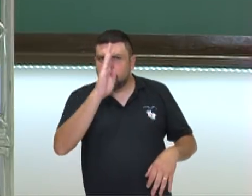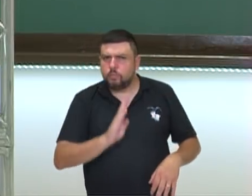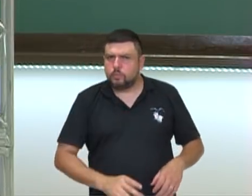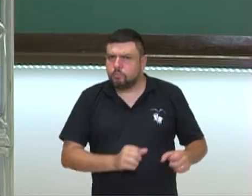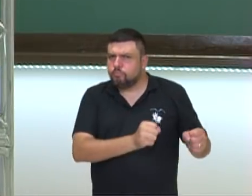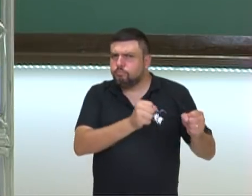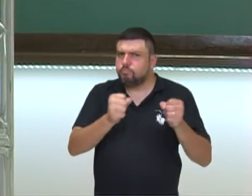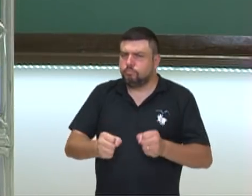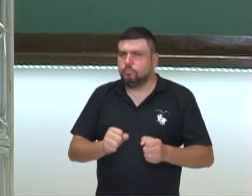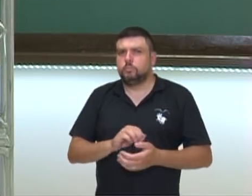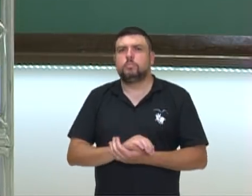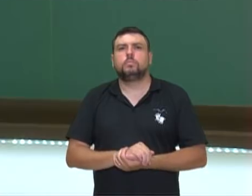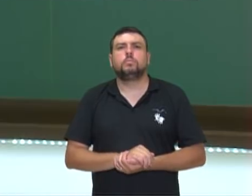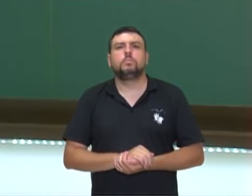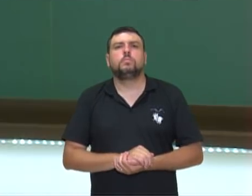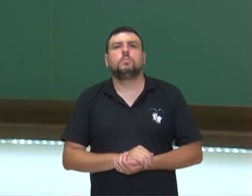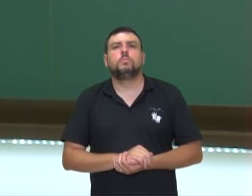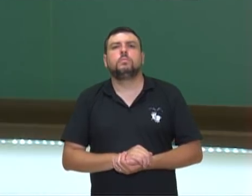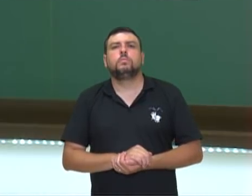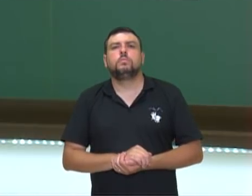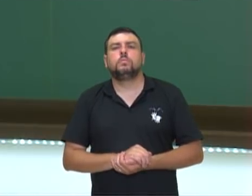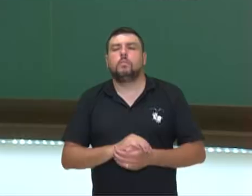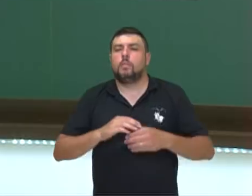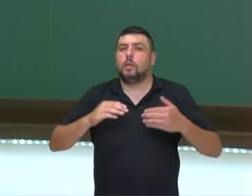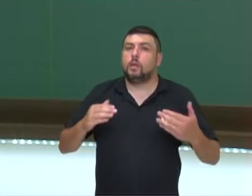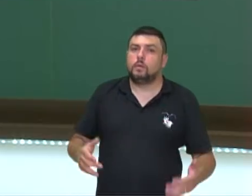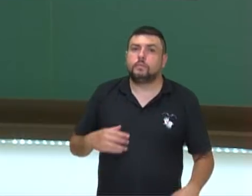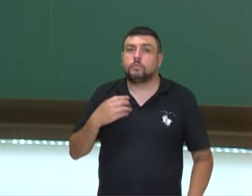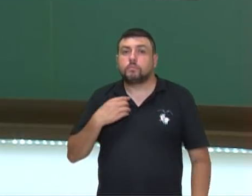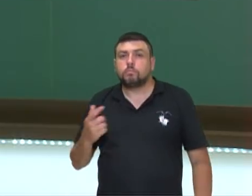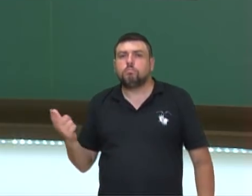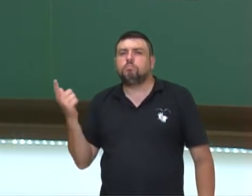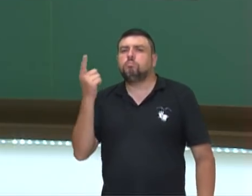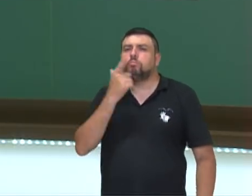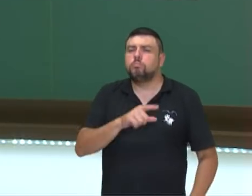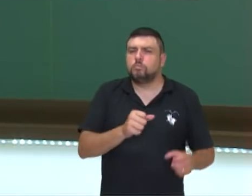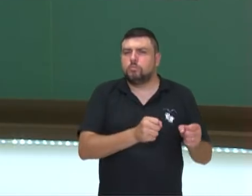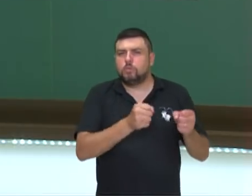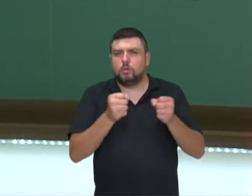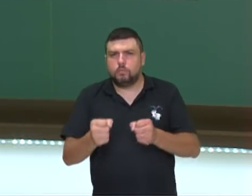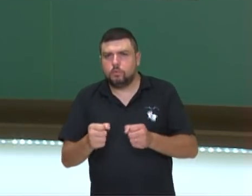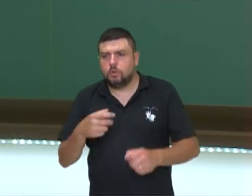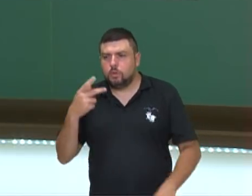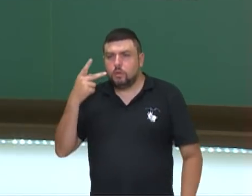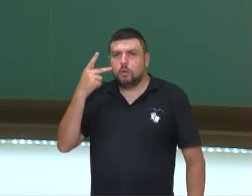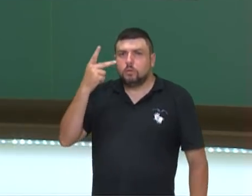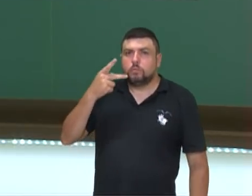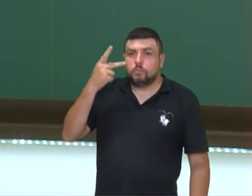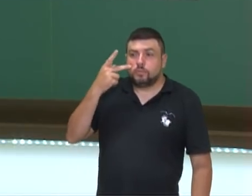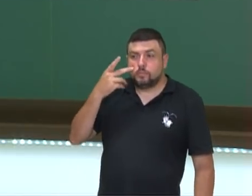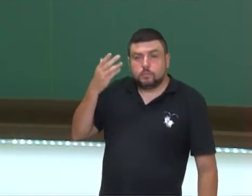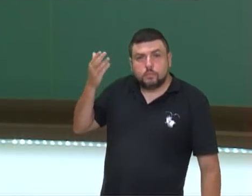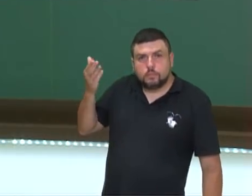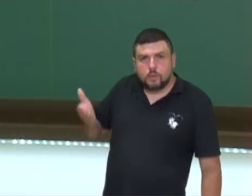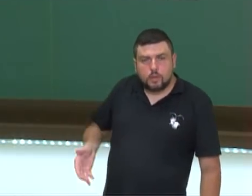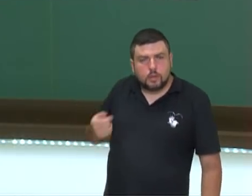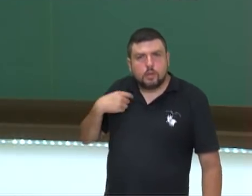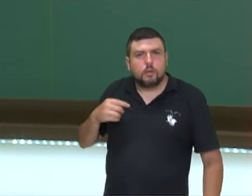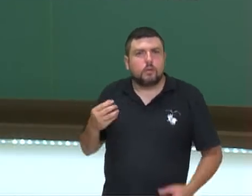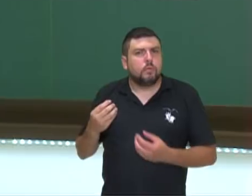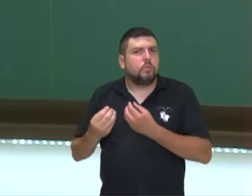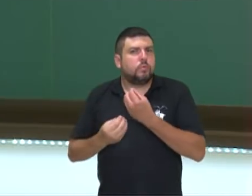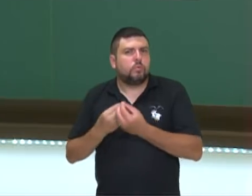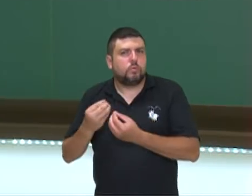República. Para conquistar e manter o poder, os políticos saídos das famílias mais poderosas de cada